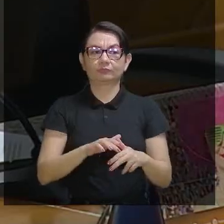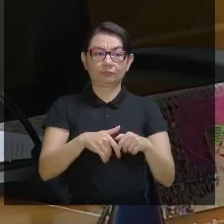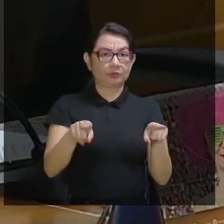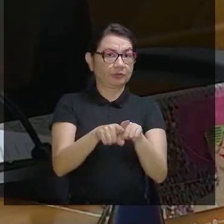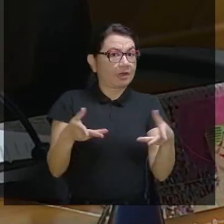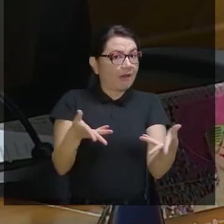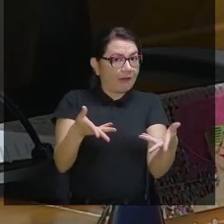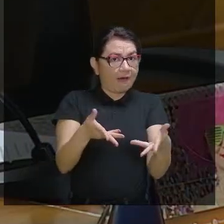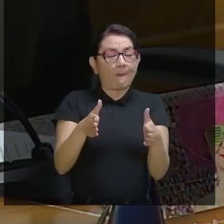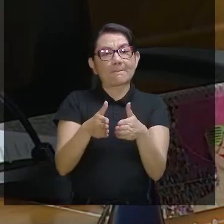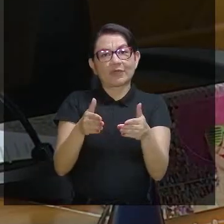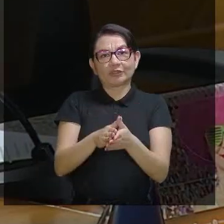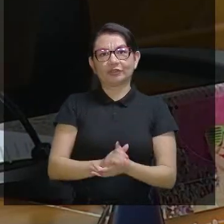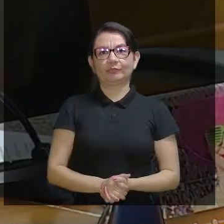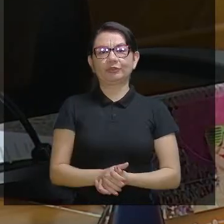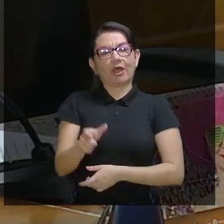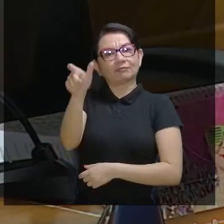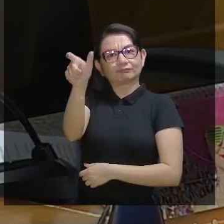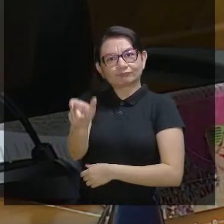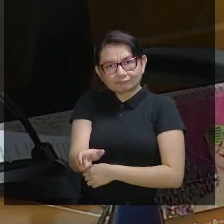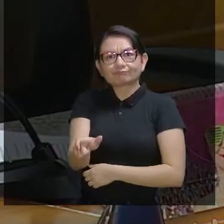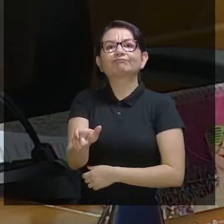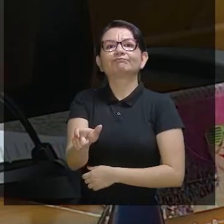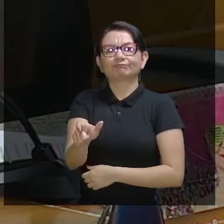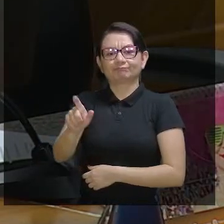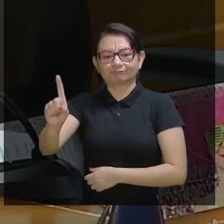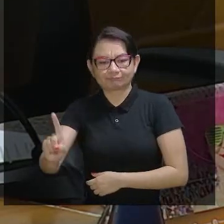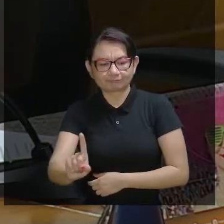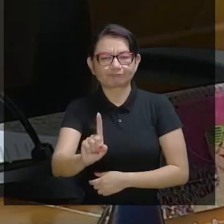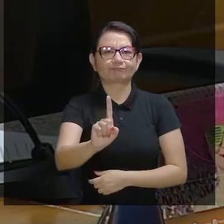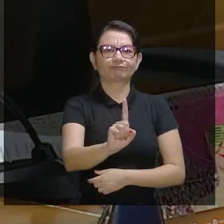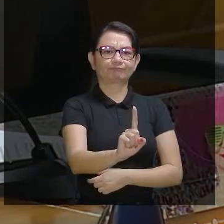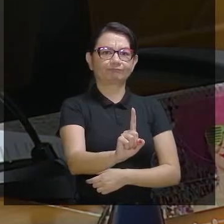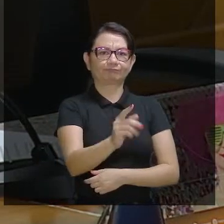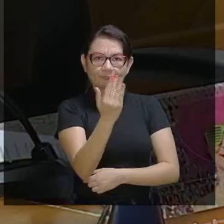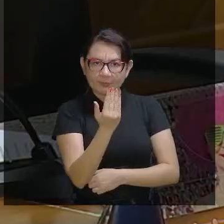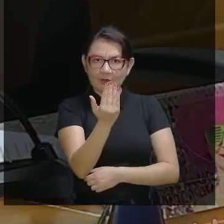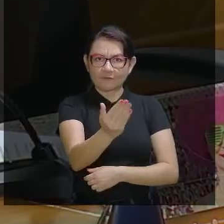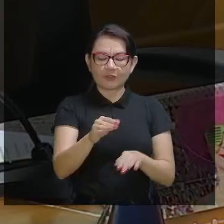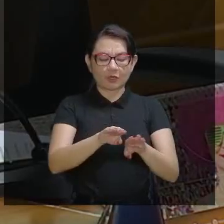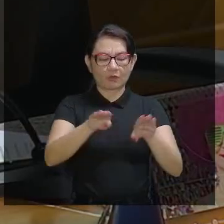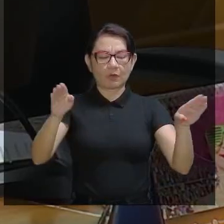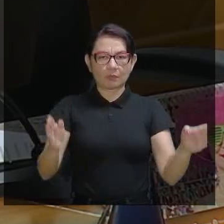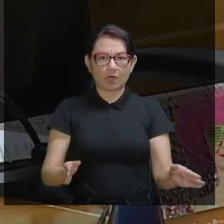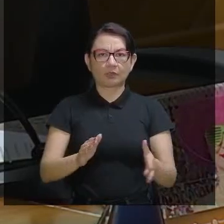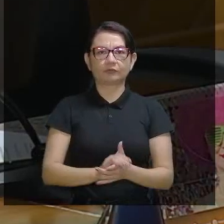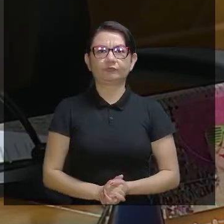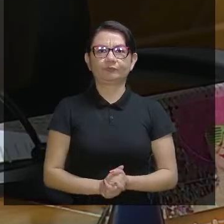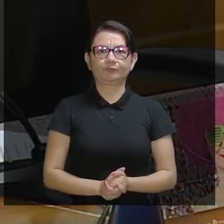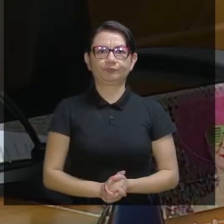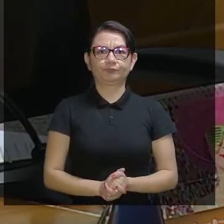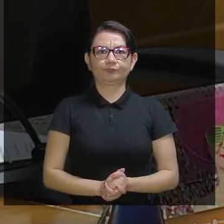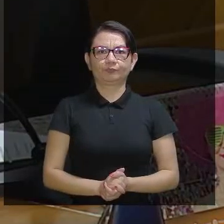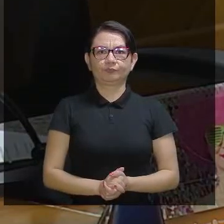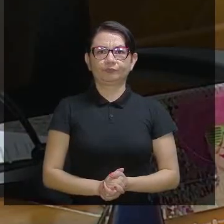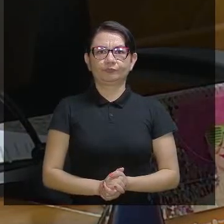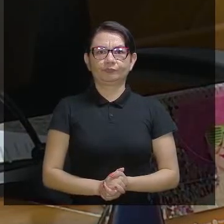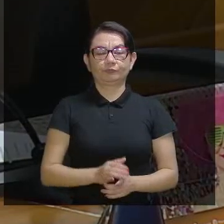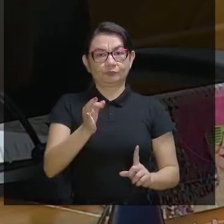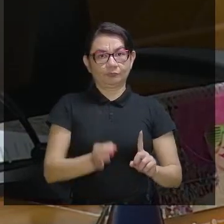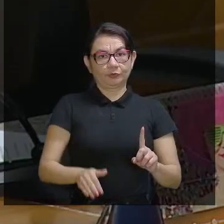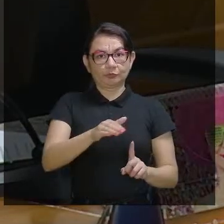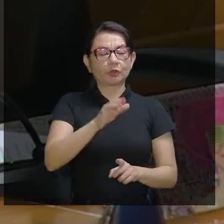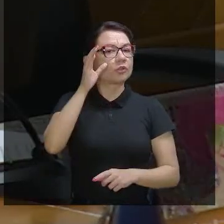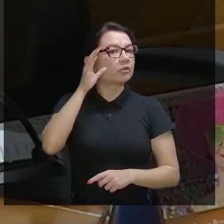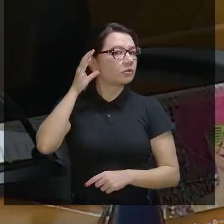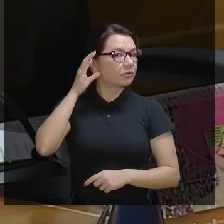Solicitamos, nesse momento, a ilustríssima homenageada que se dirija à frente da bancada para receber, das mãos do desembargador